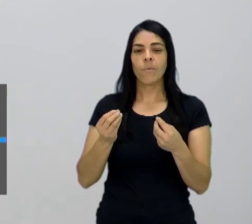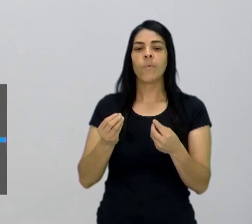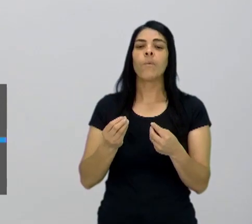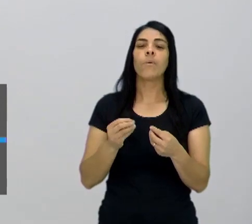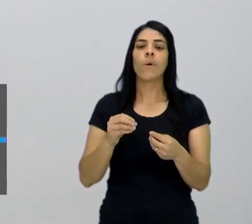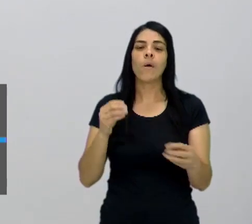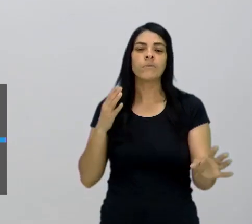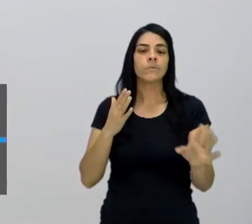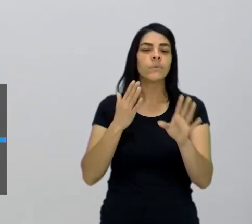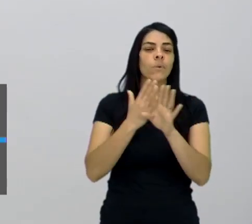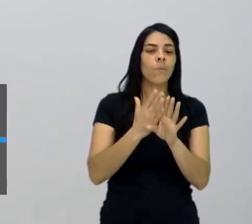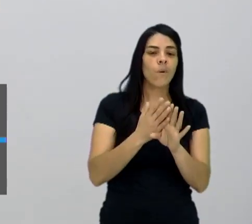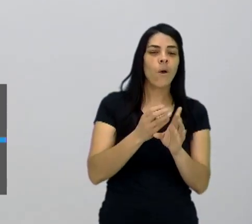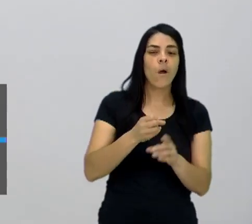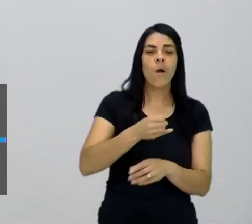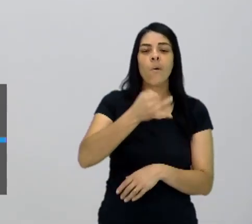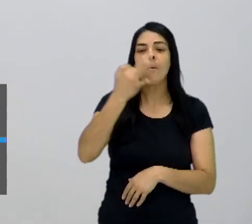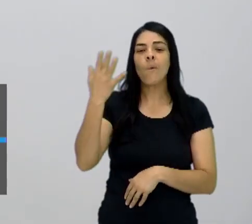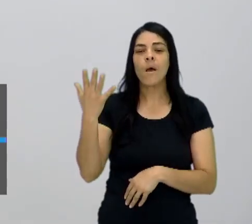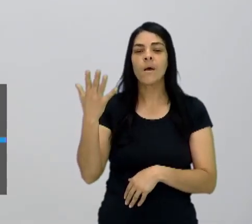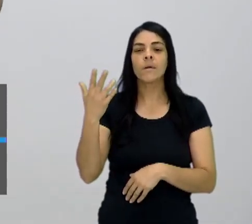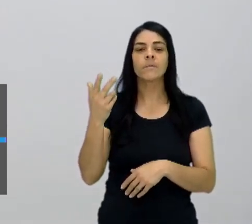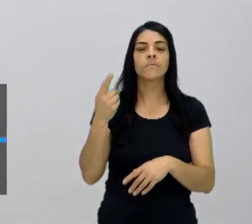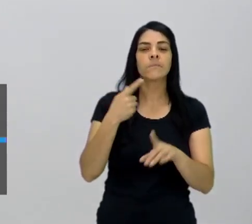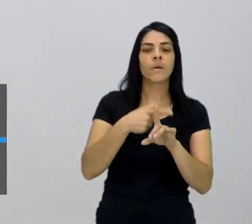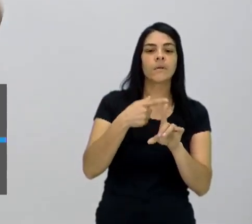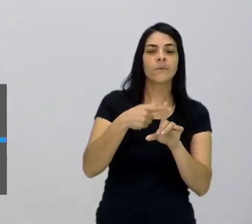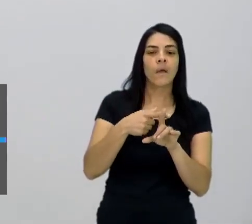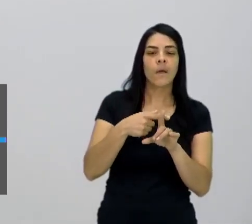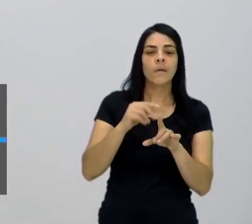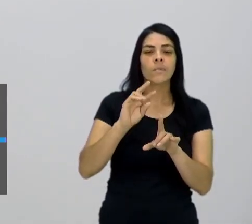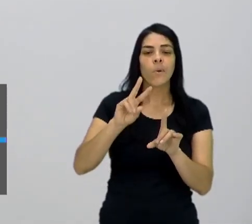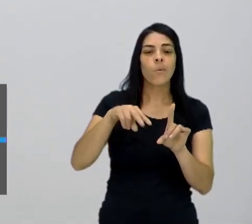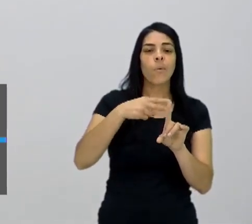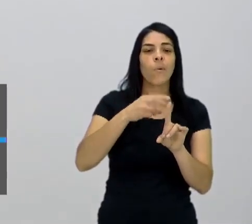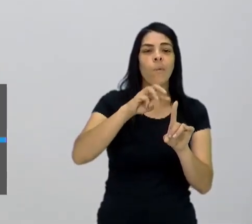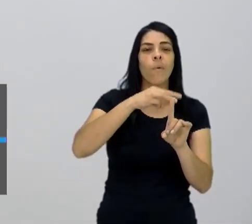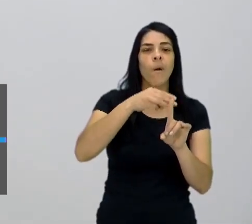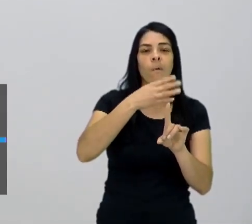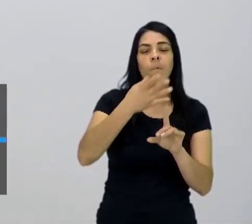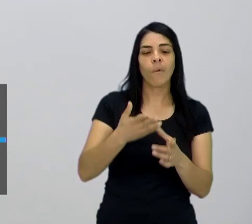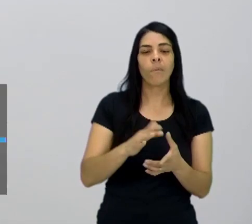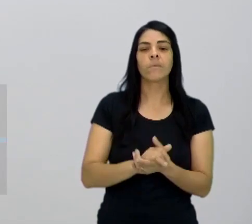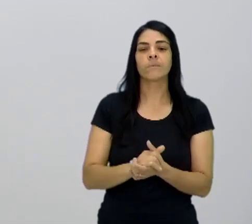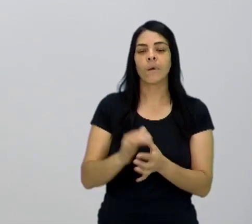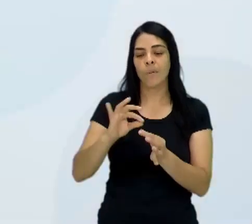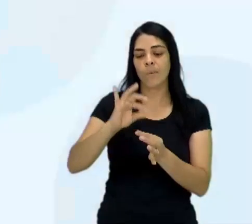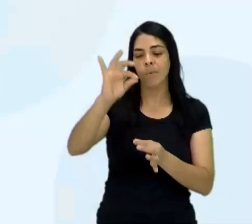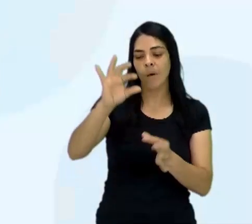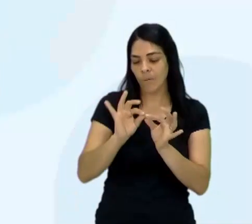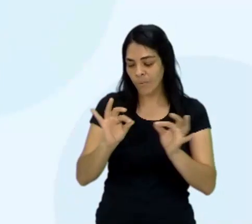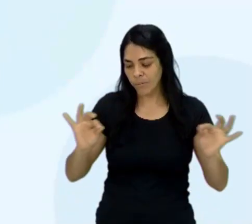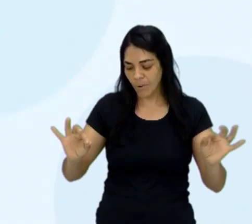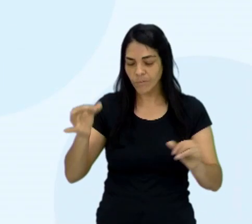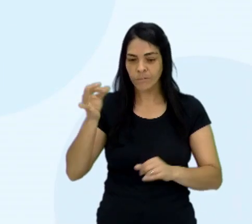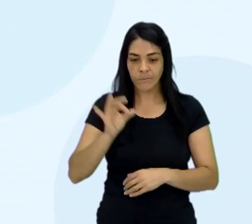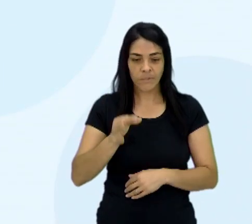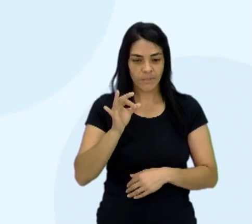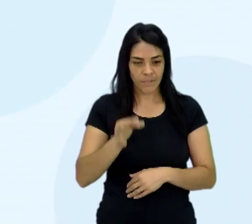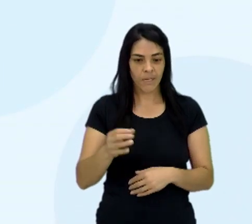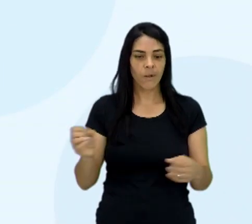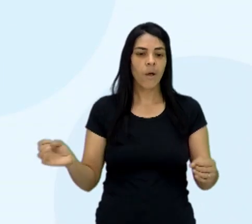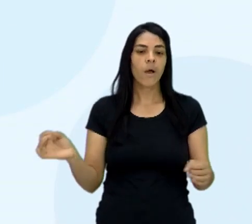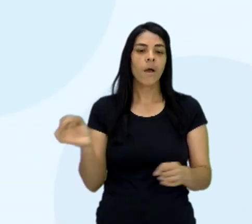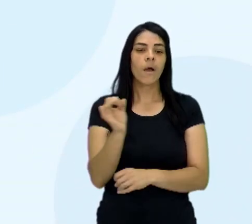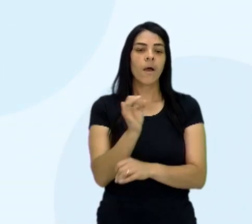vezes um pedacinho é maior que o outro. O que valer para um lado tem que valer para o outro. tá certo? Nós acabamos aqui